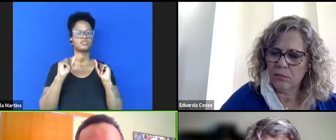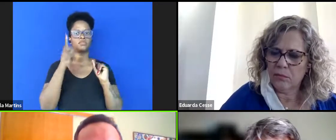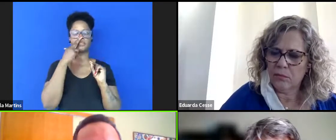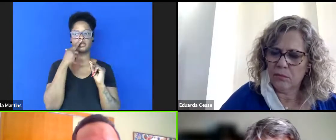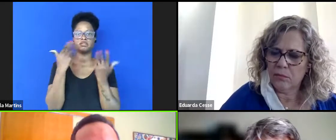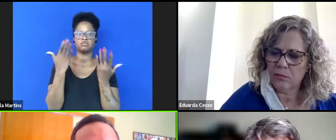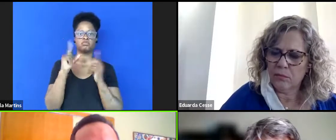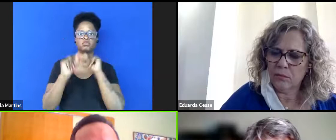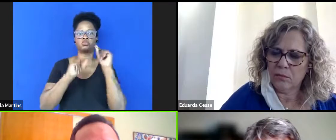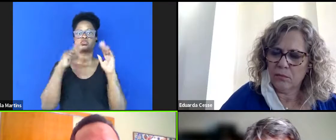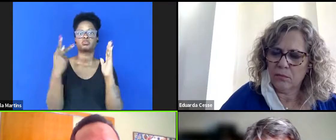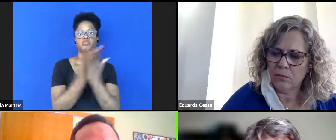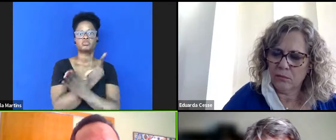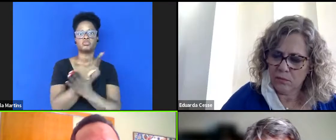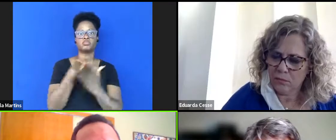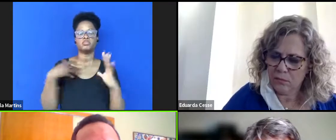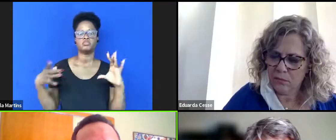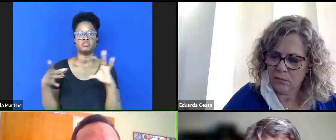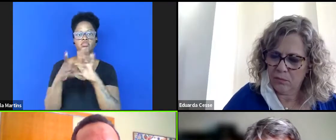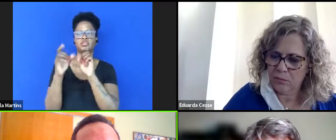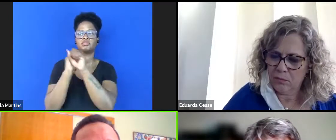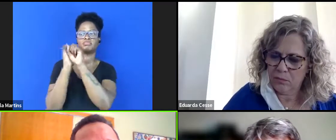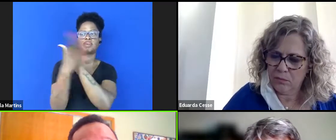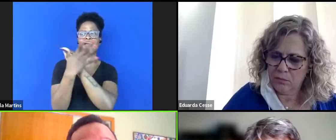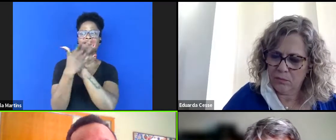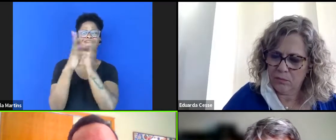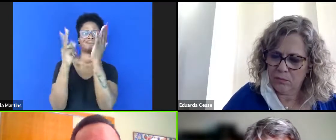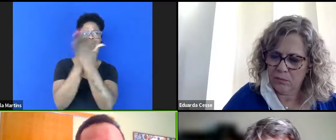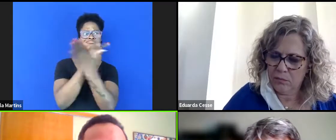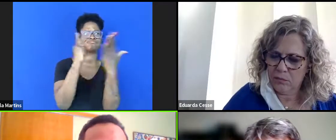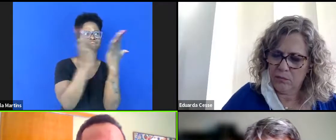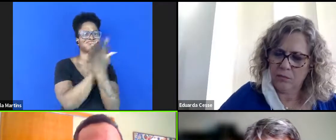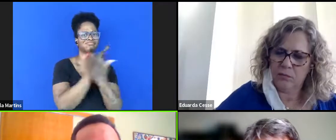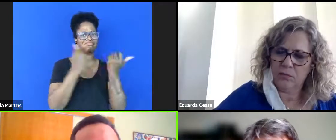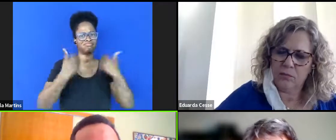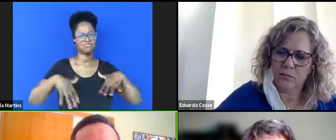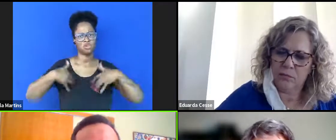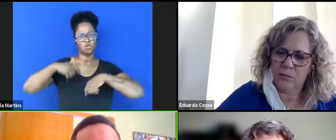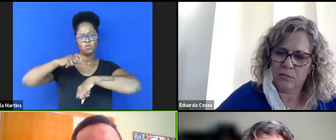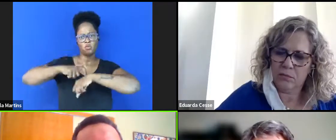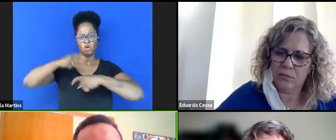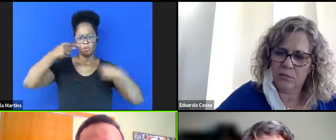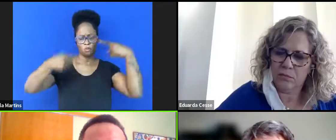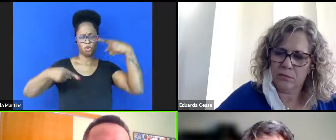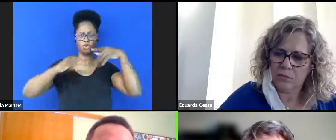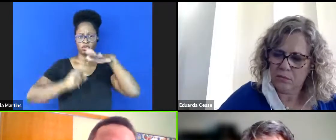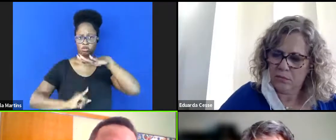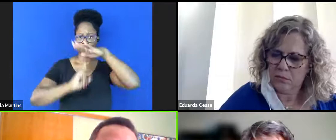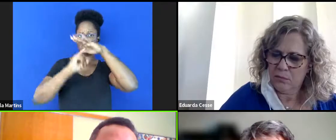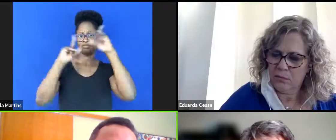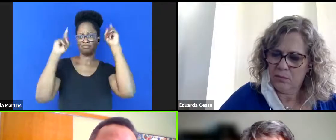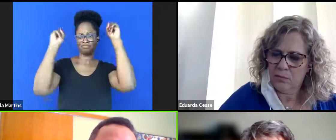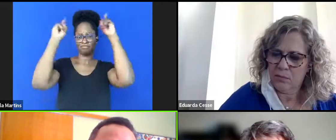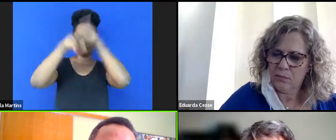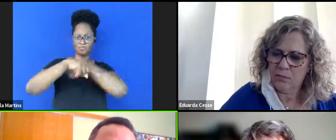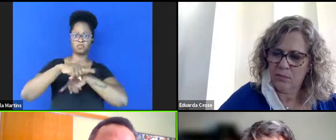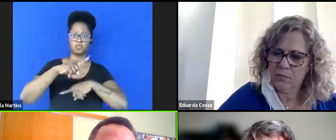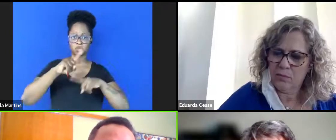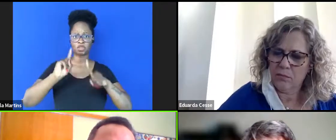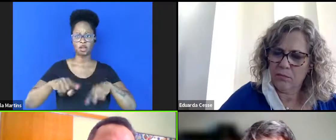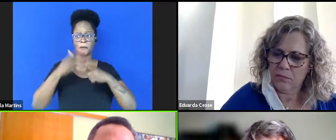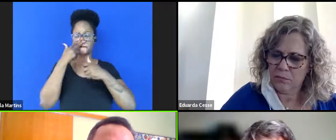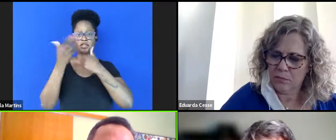constrangimentos ligados à pandemia, né, o momento político-institucional que dificulta muito o suporte, né,